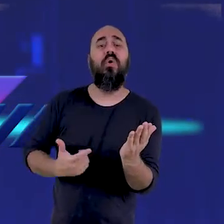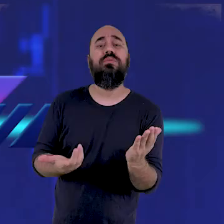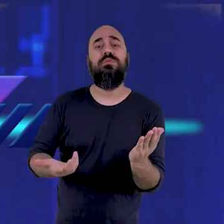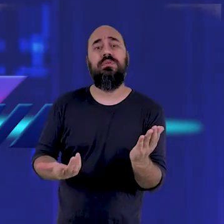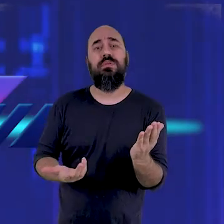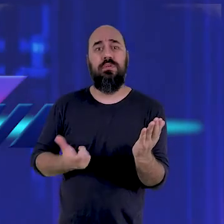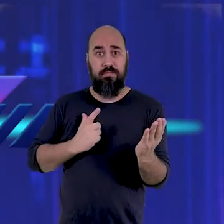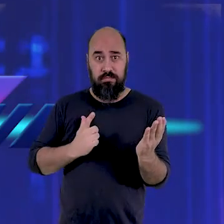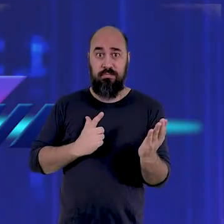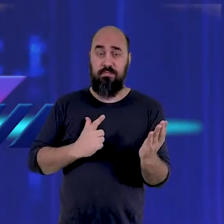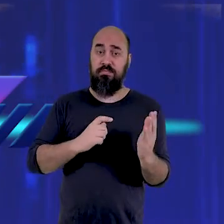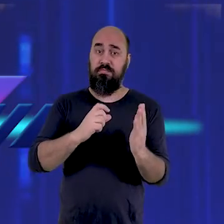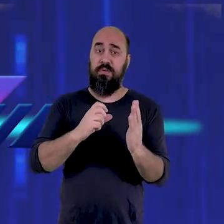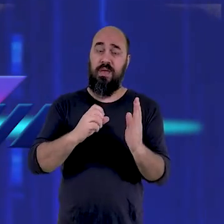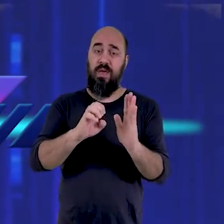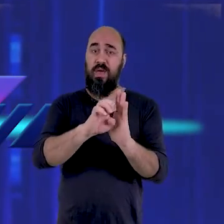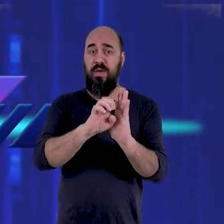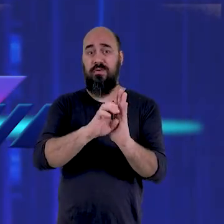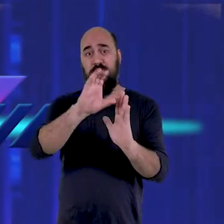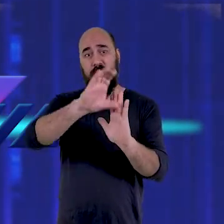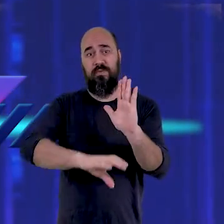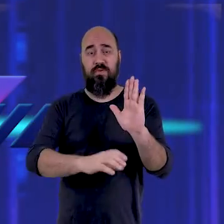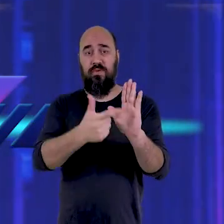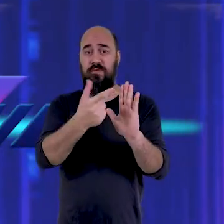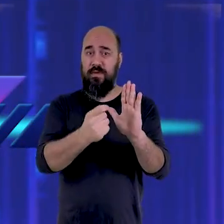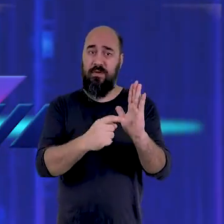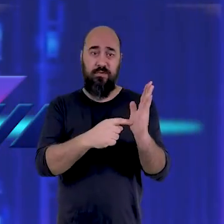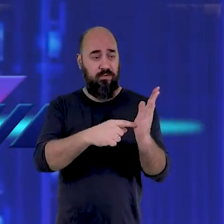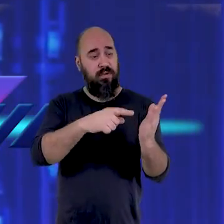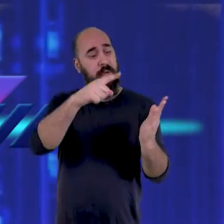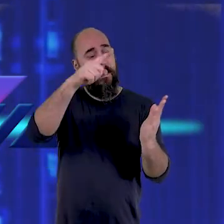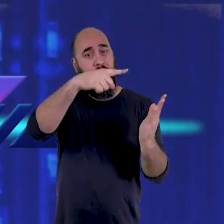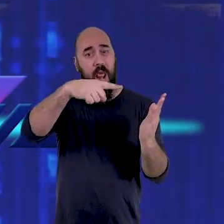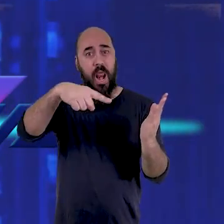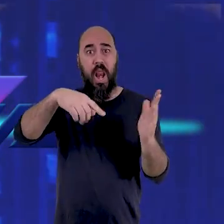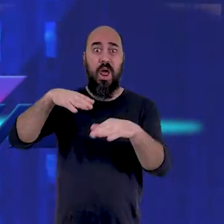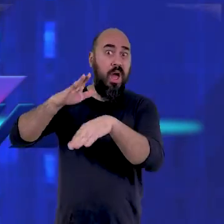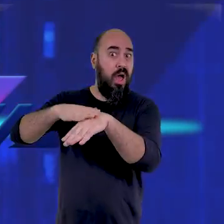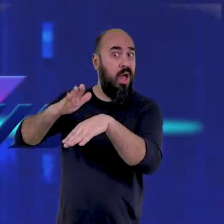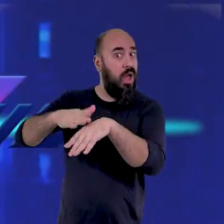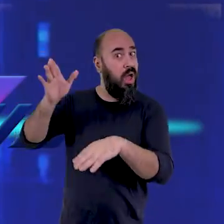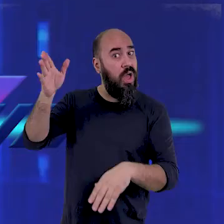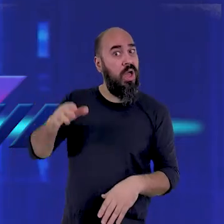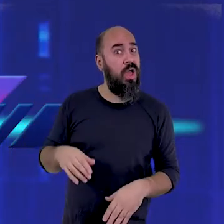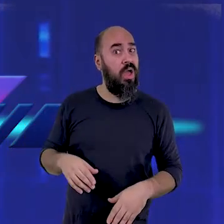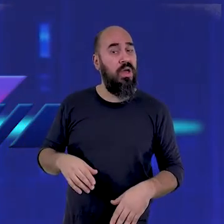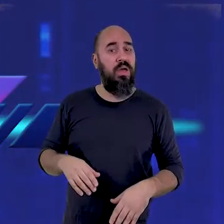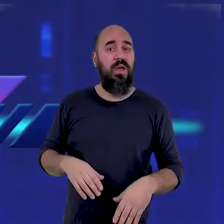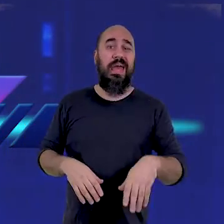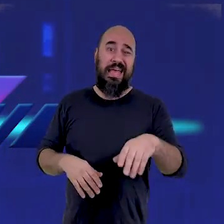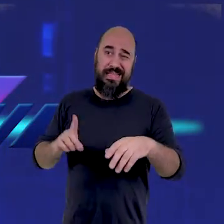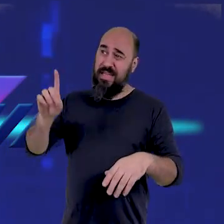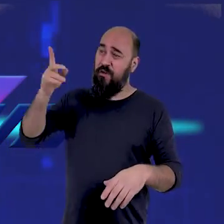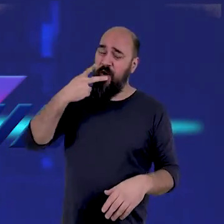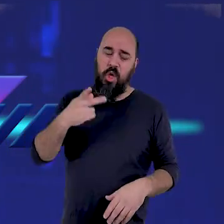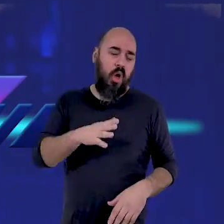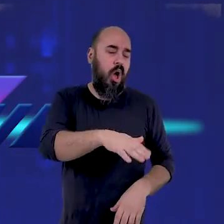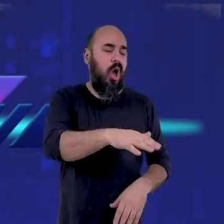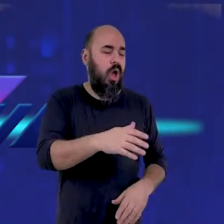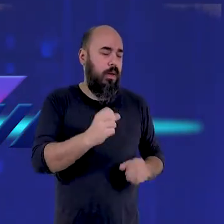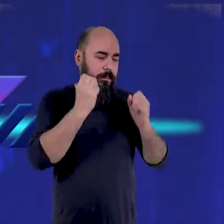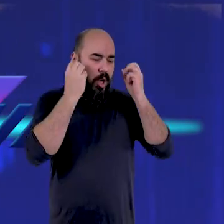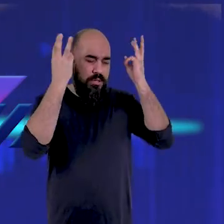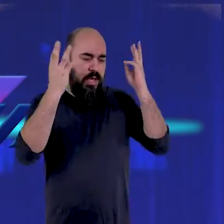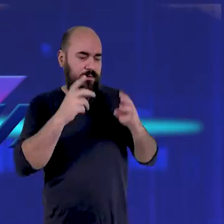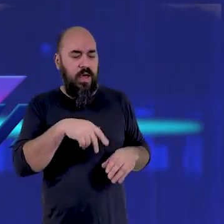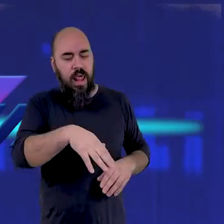delas. Então Deus escreveu. Deus está dizendo exatamente o que deve ser. Ele não falou para Moisés escrever.